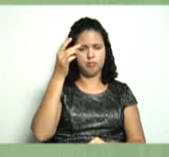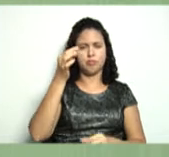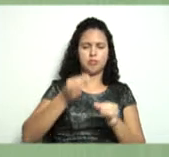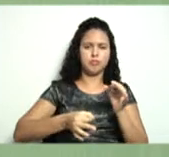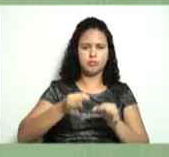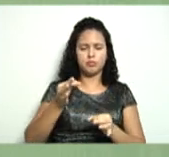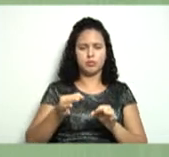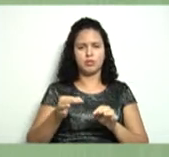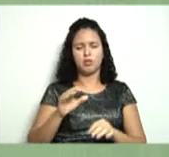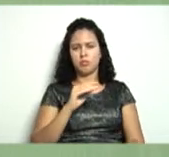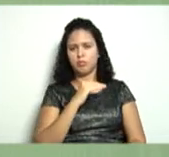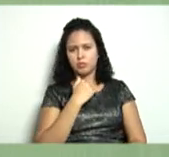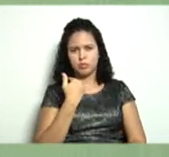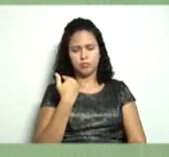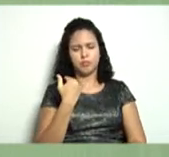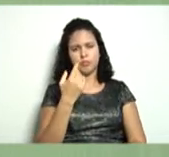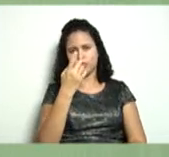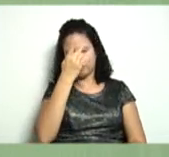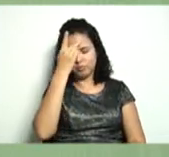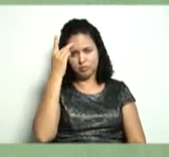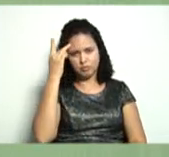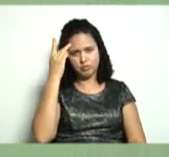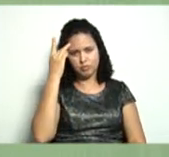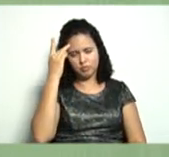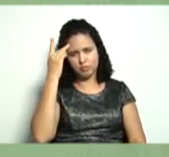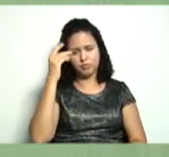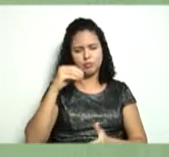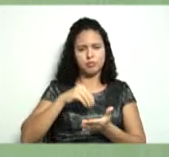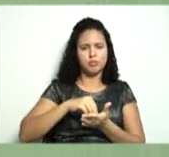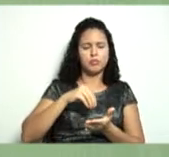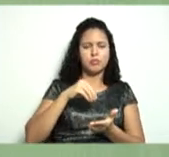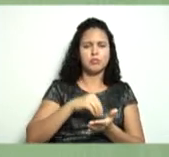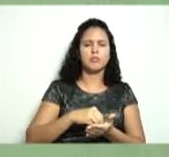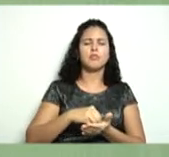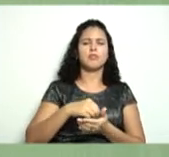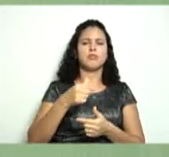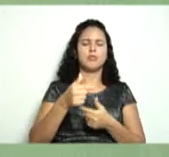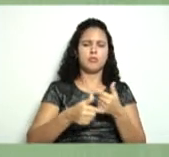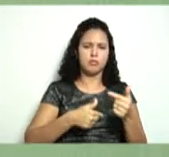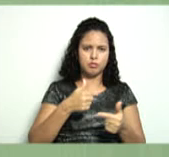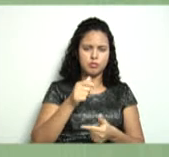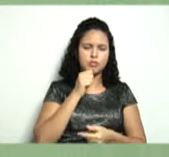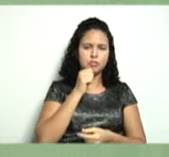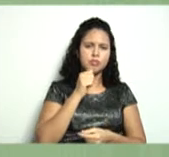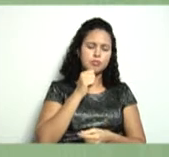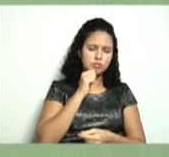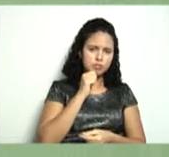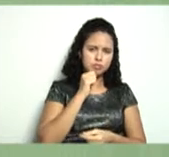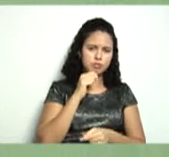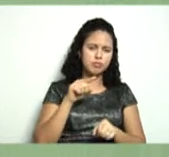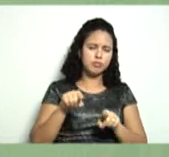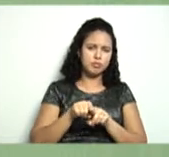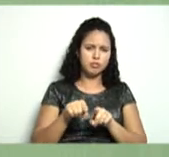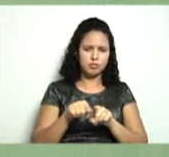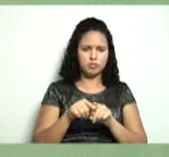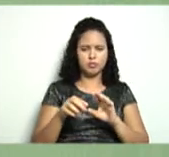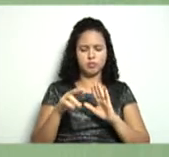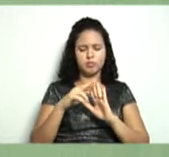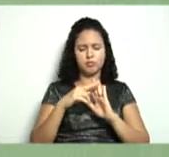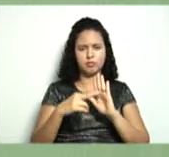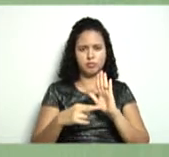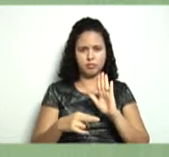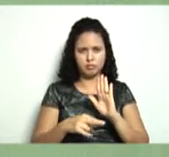por morte da pessoa física, por incapacidade civil não suprida, por deixar de atender aos requisitos